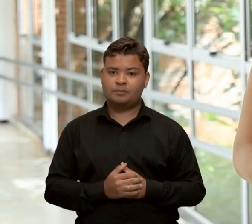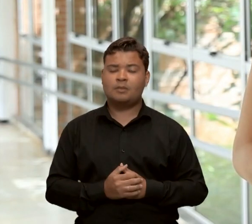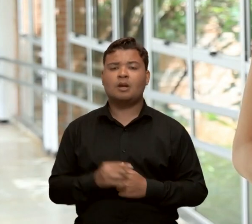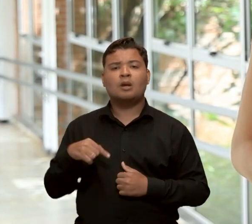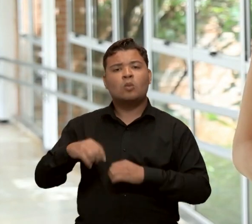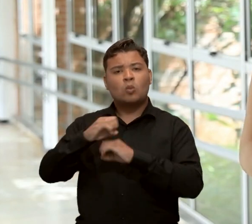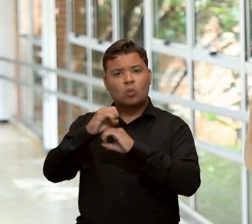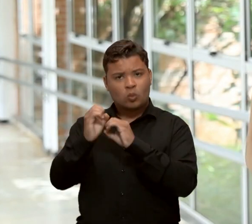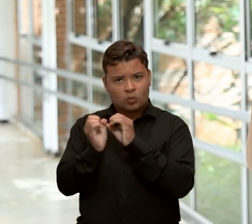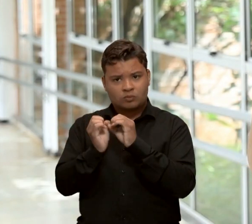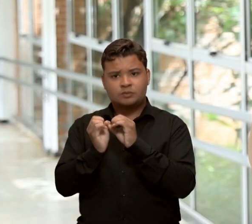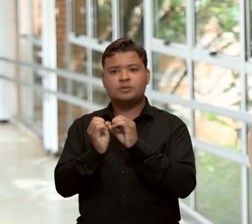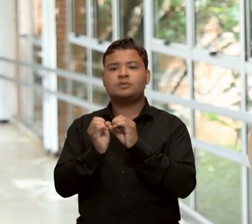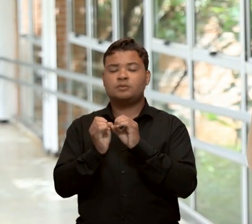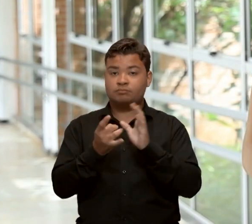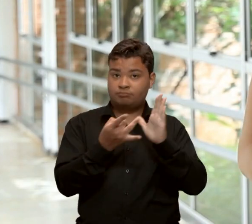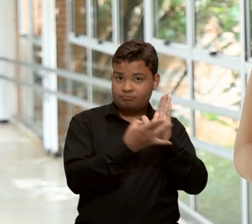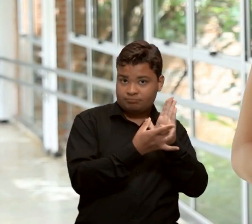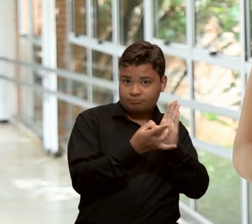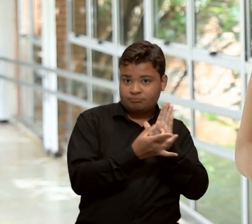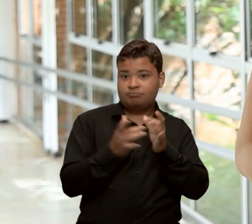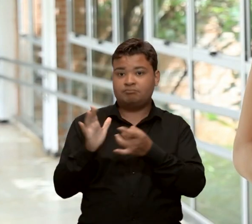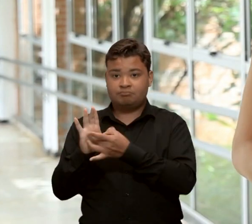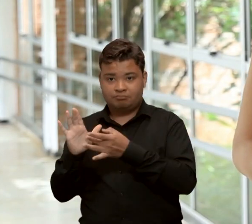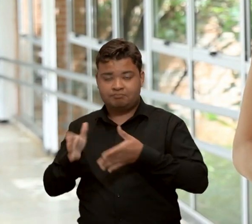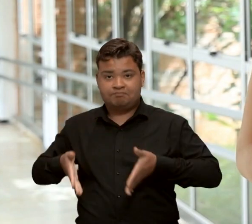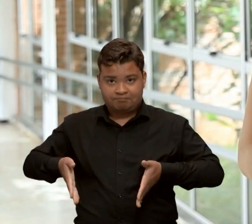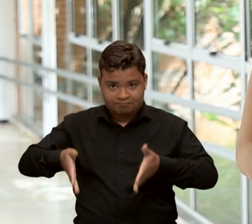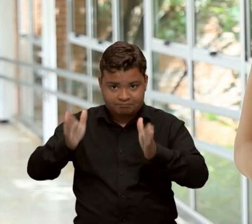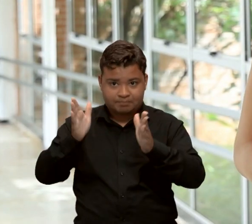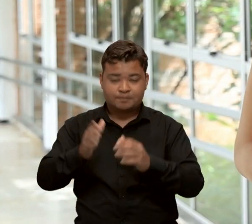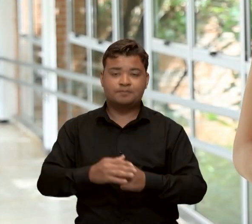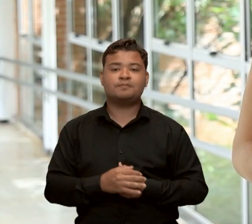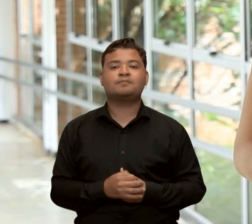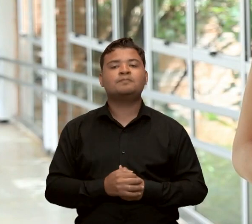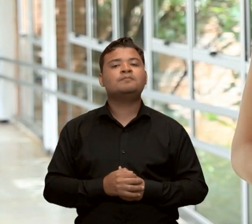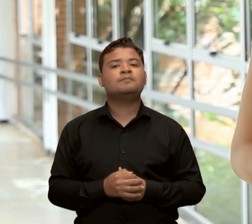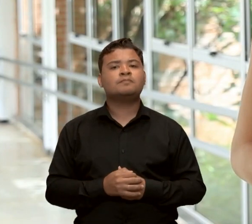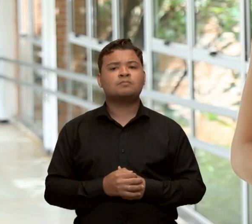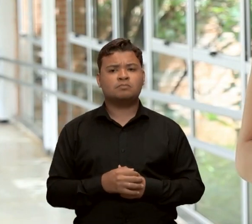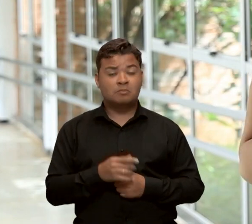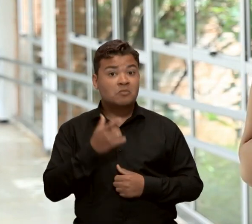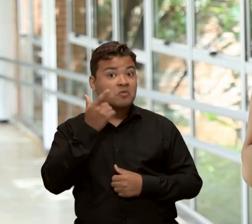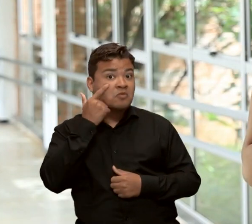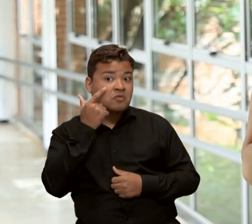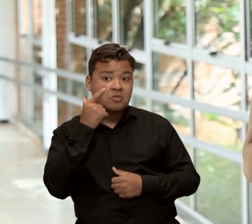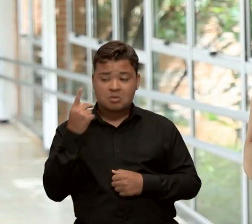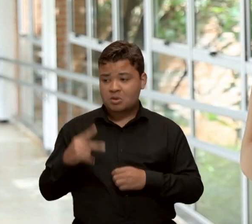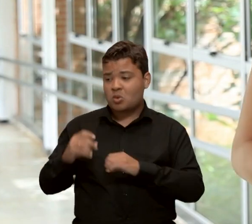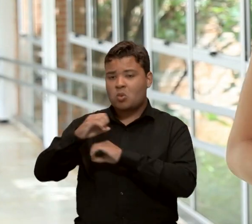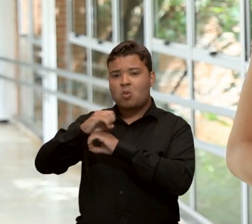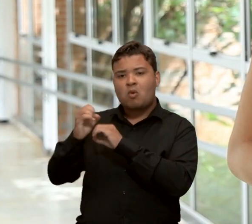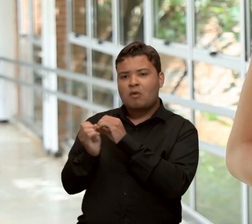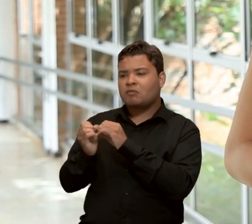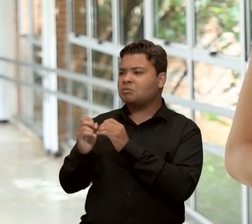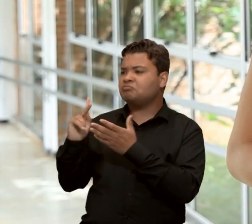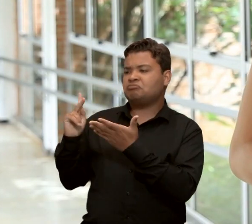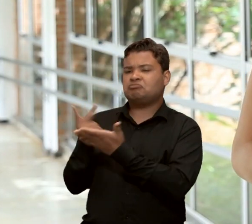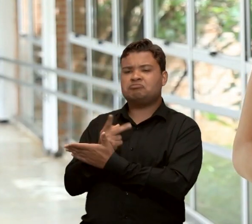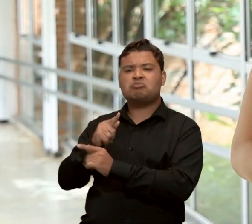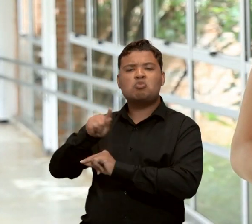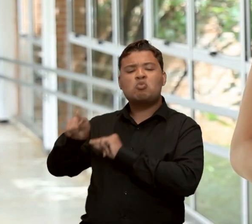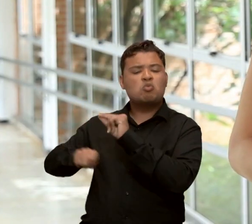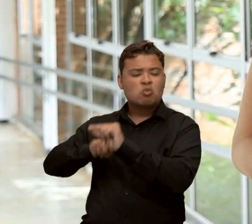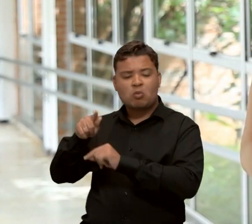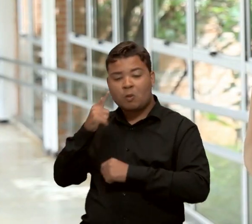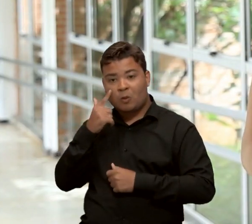do UFG que tem janelas de vidro dos dois lados. E aí, preparado para conferir comigo um pouquinho do que está rolando aqui na